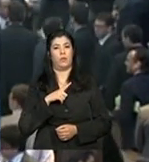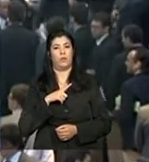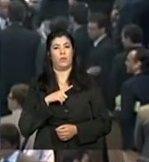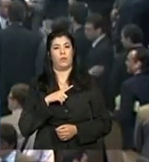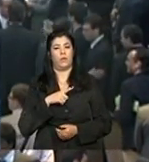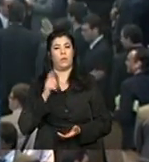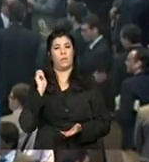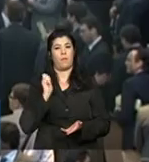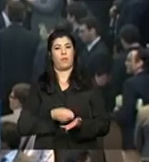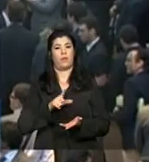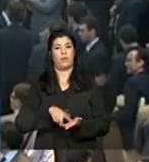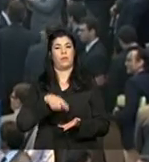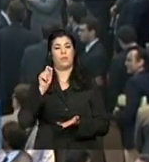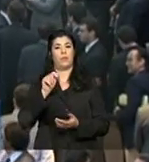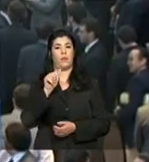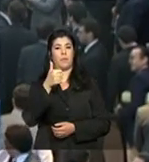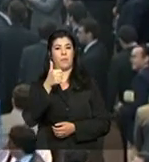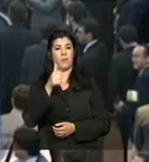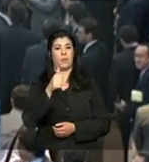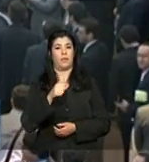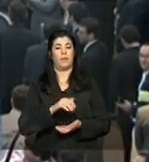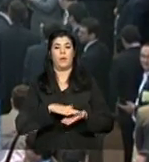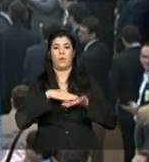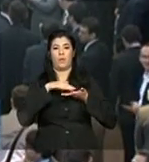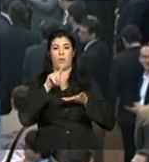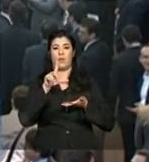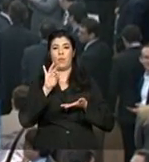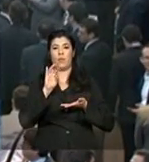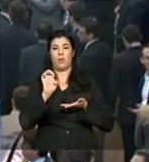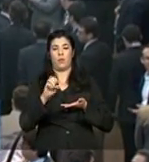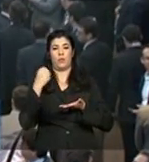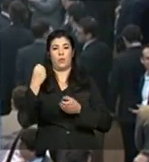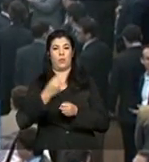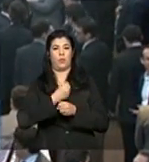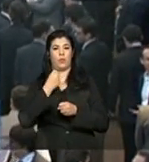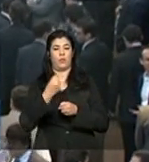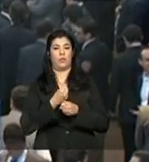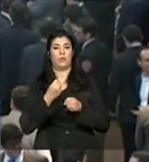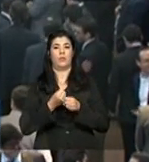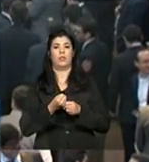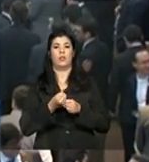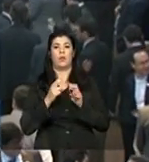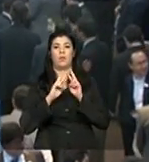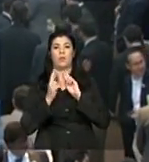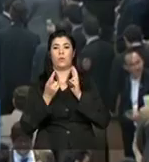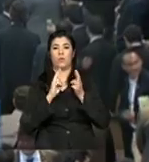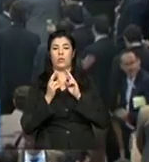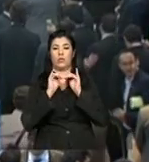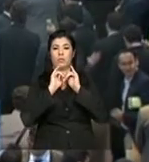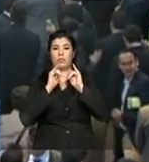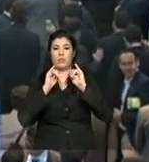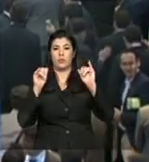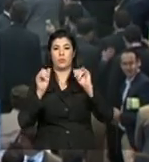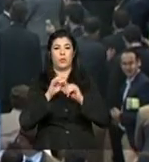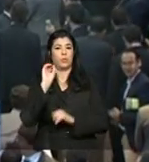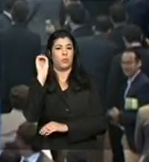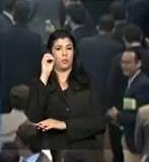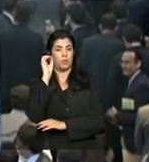o primeiro lote, que é para a construção de linhas de transmissão no Rio Grande do